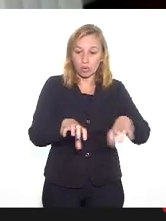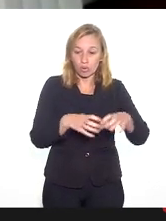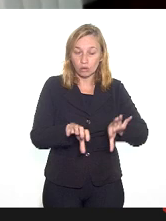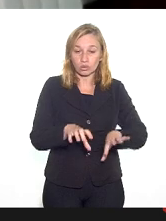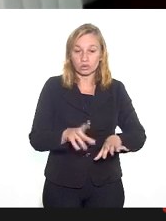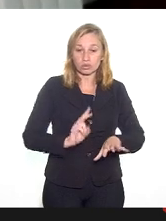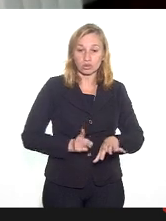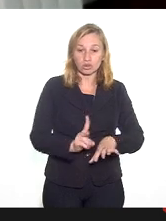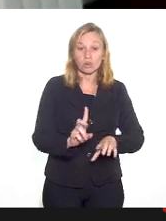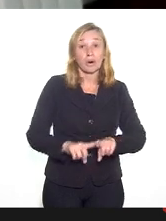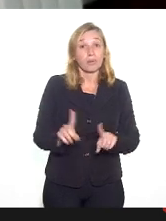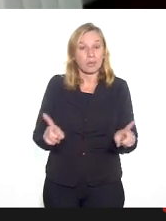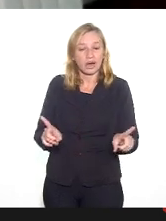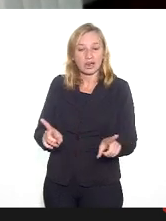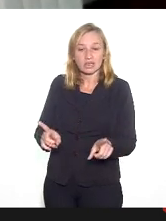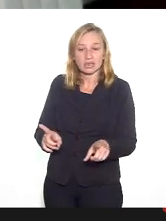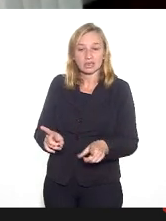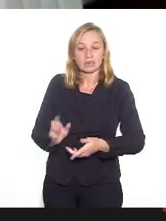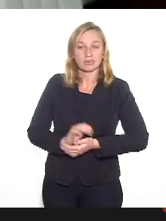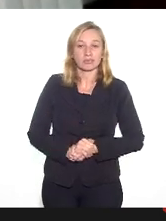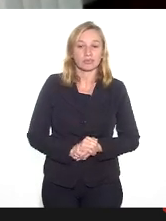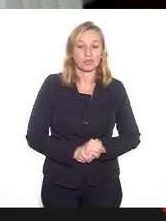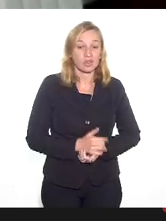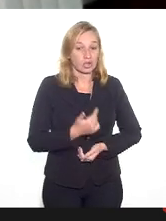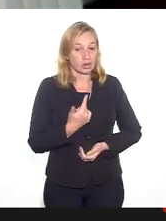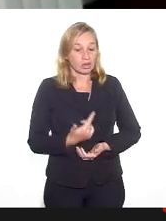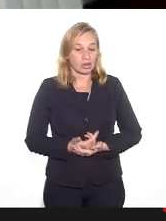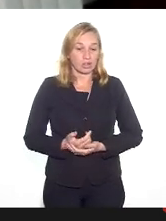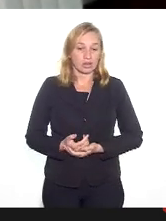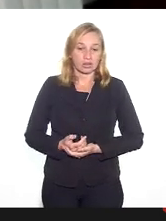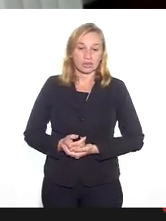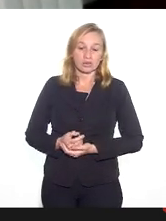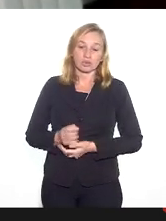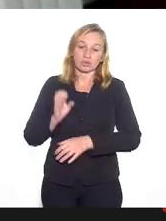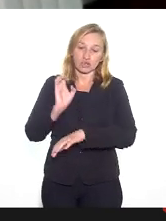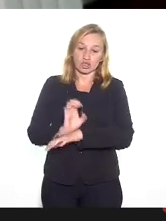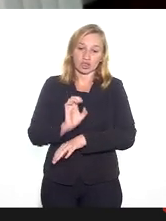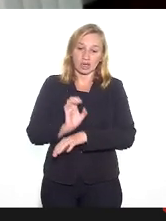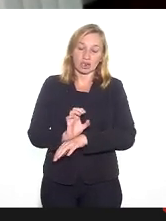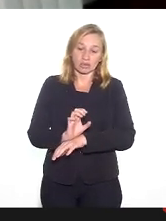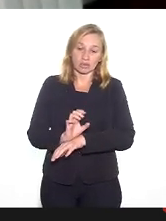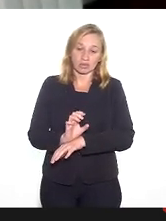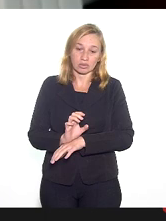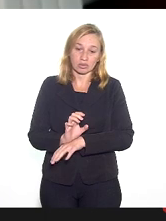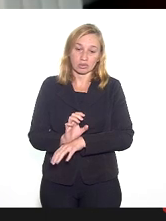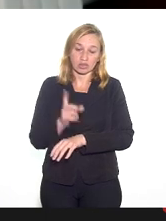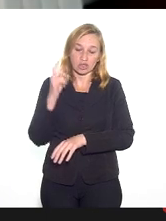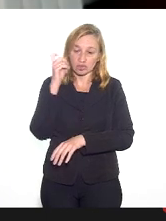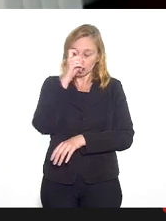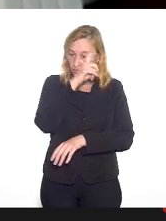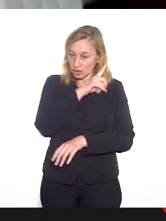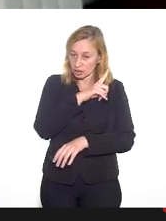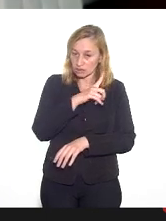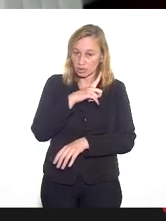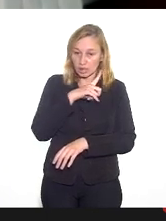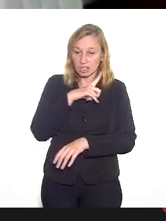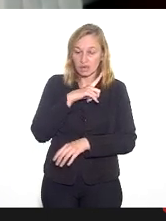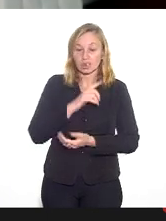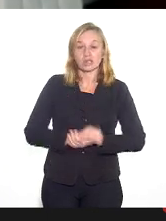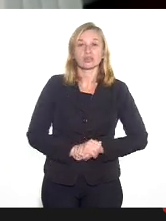mantidos. Mas a situação excepcional pela qual o Estado passa demandou essa alteração. O doutor Bruno Dubê